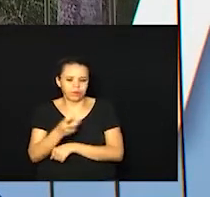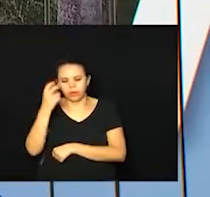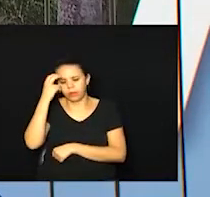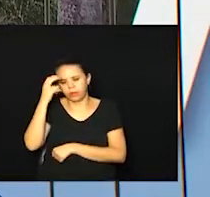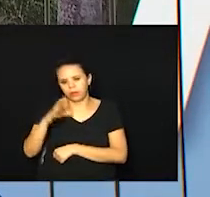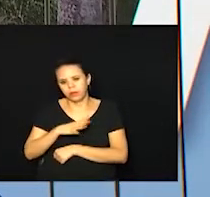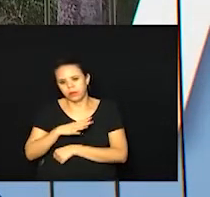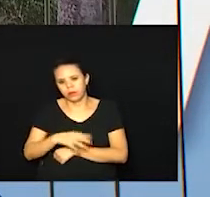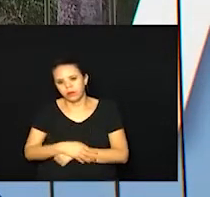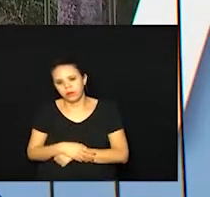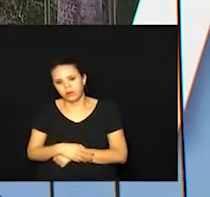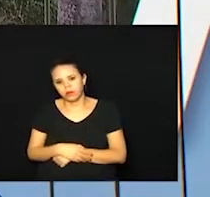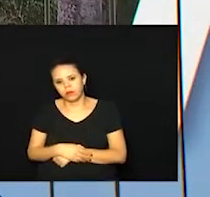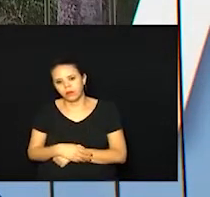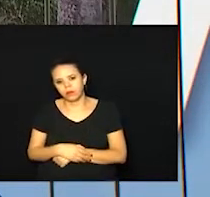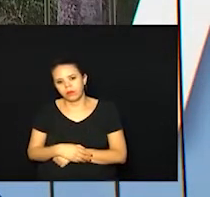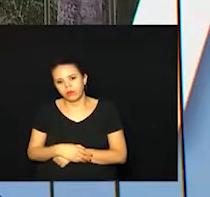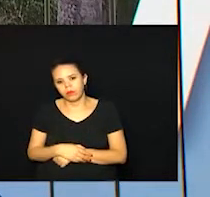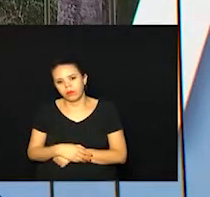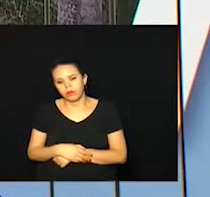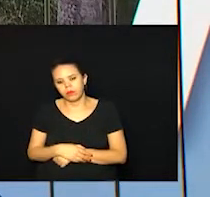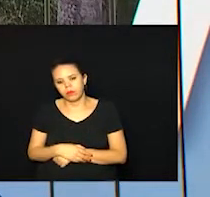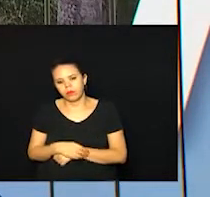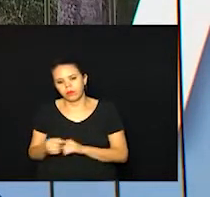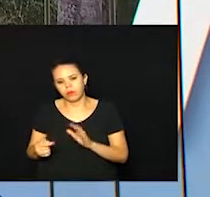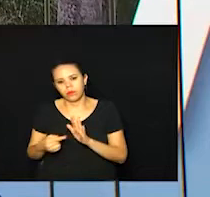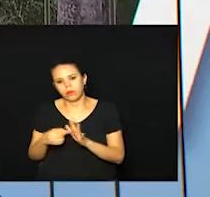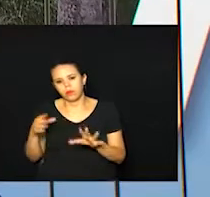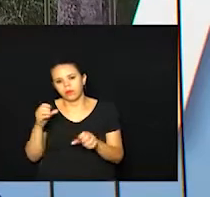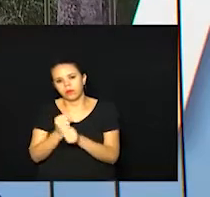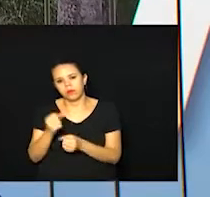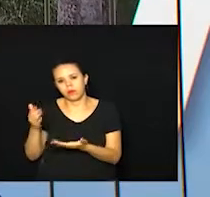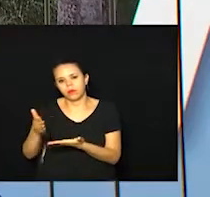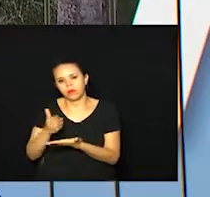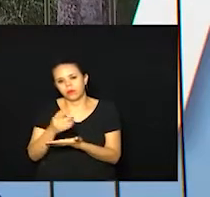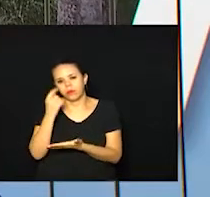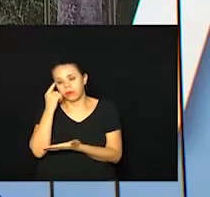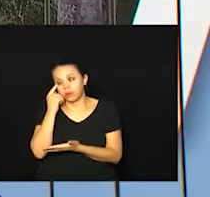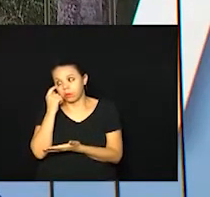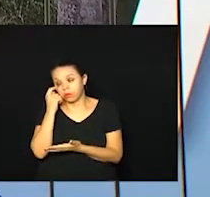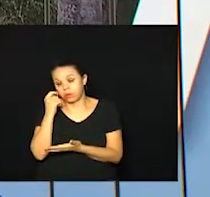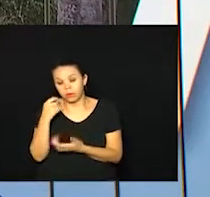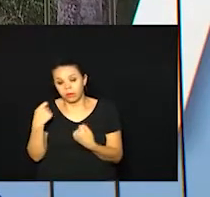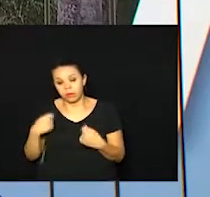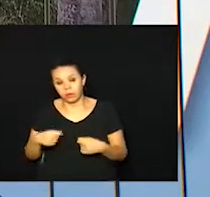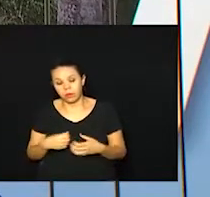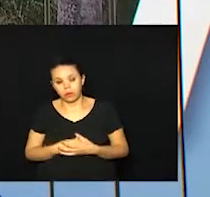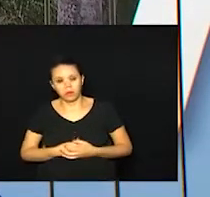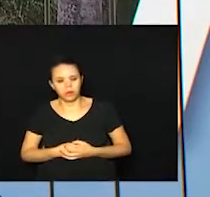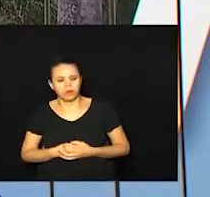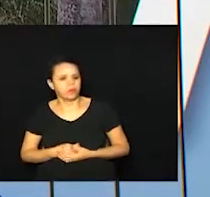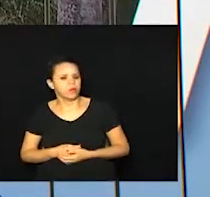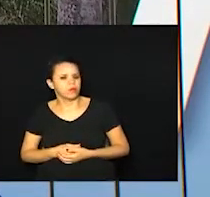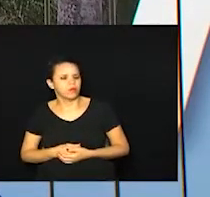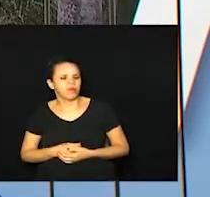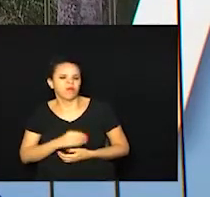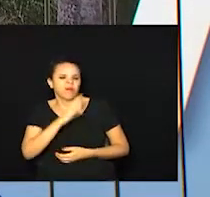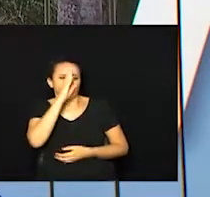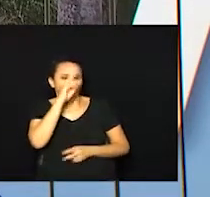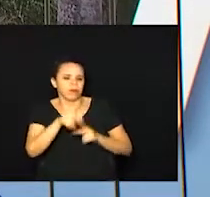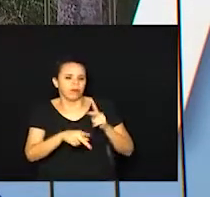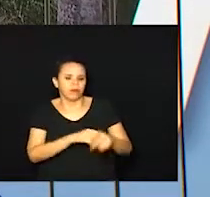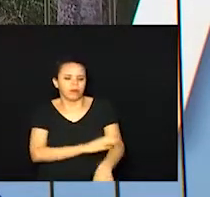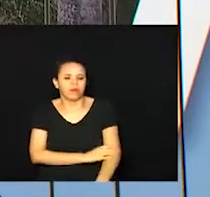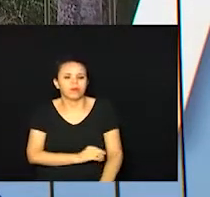da cidade, vai apontar o financiamento e, necessariamente, pelo protagonismo